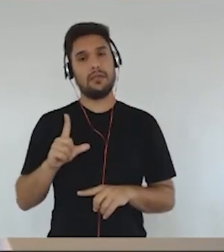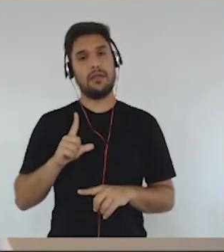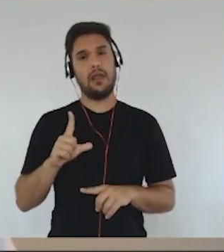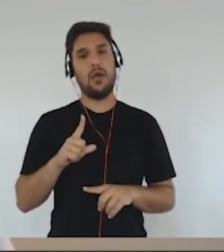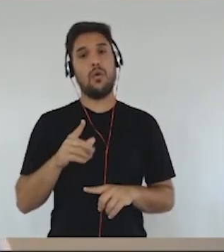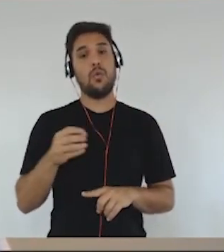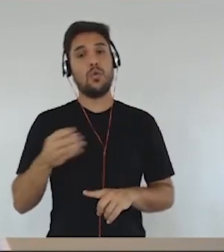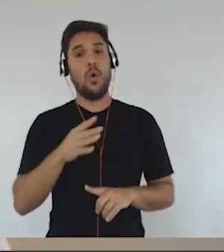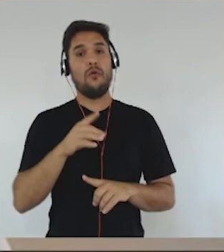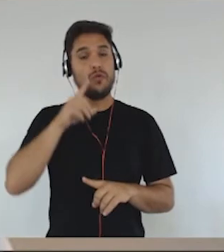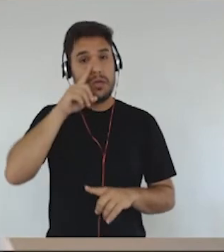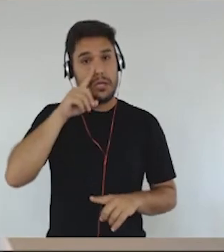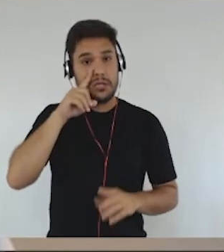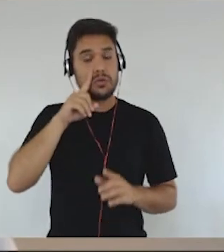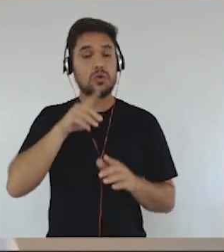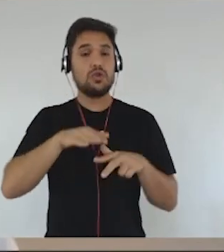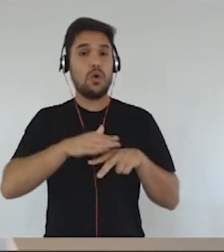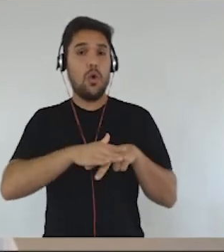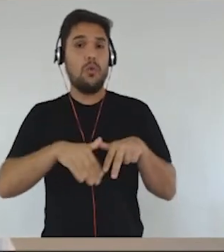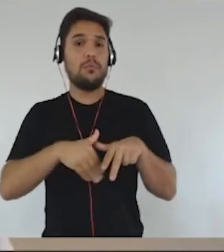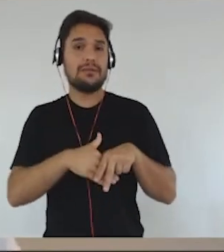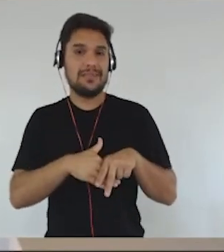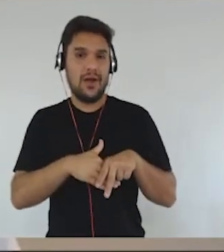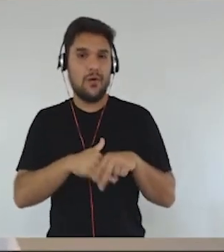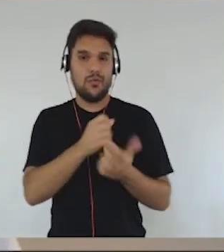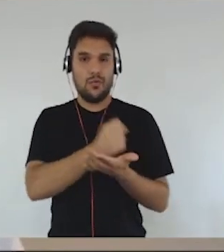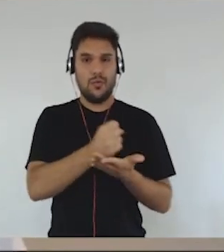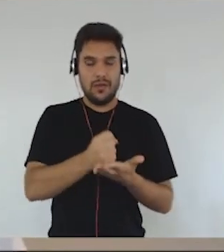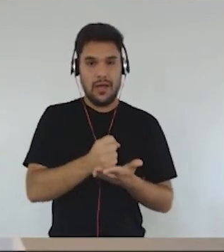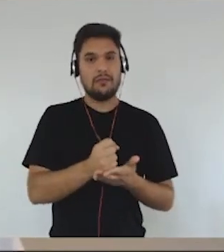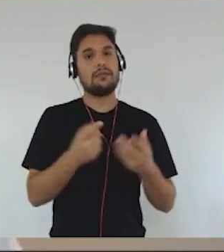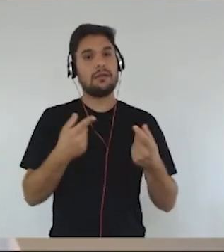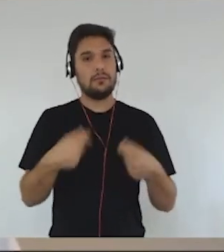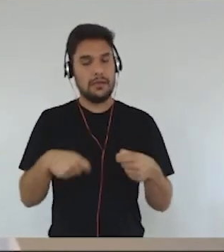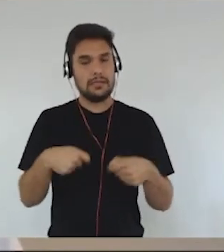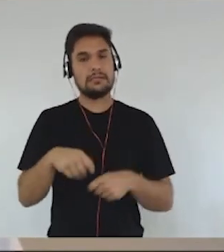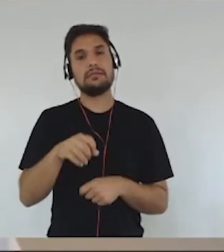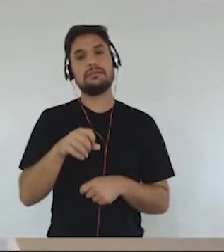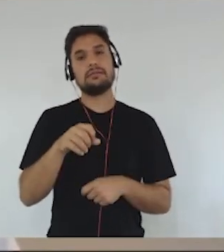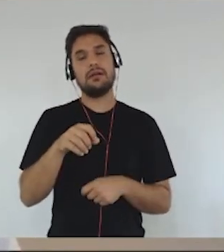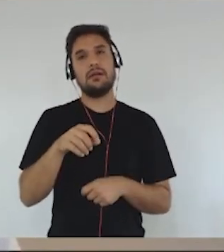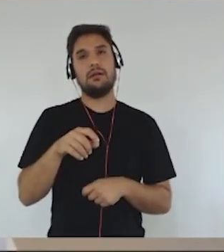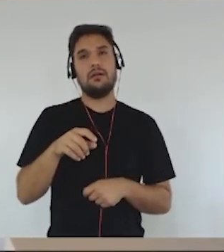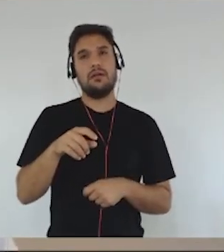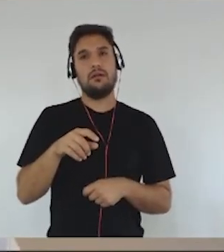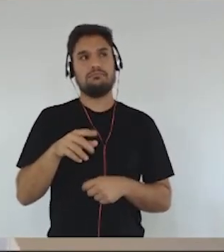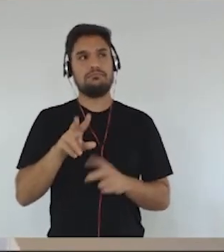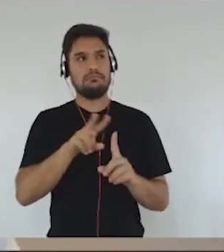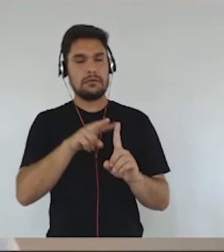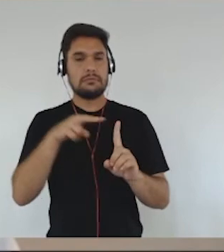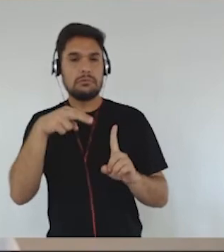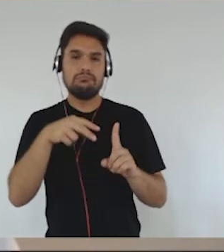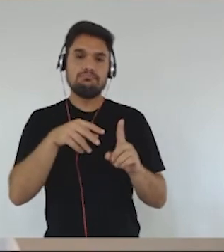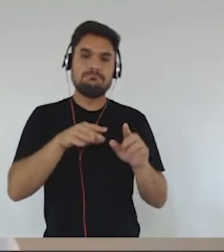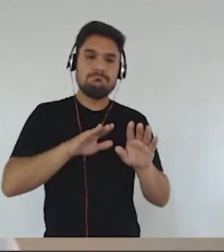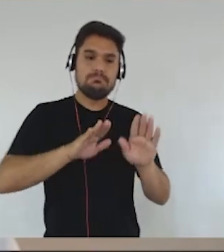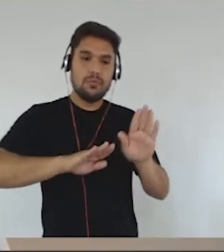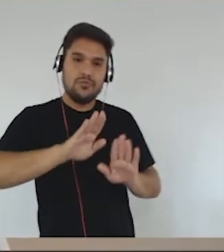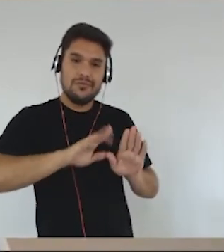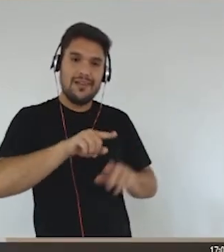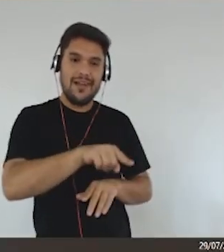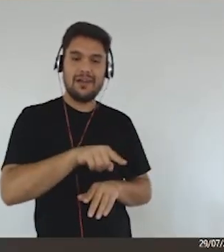abrir um novo risco de corrupção desse fiscal do contrato, que já tem que ser devidamente olhado, cuidado,